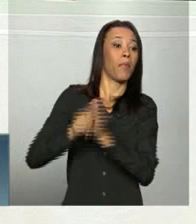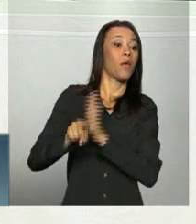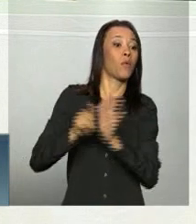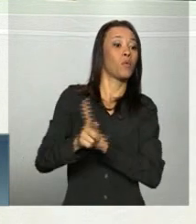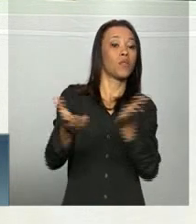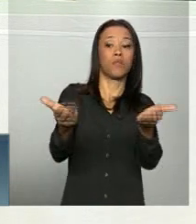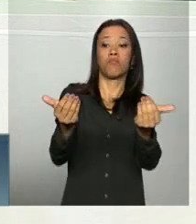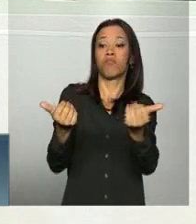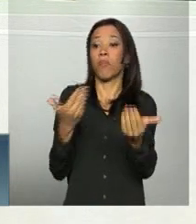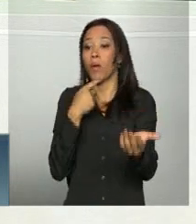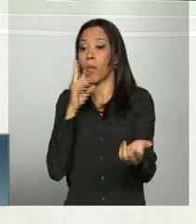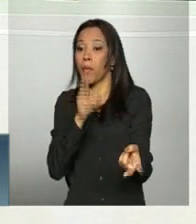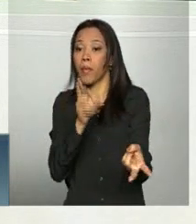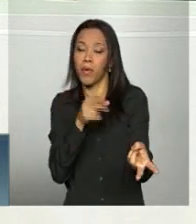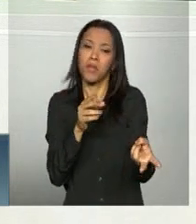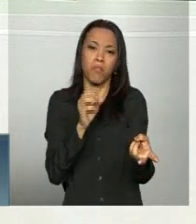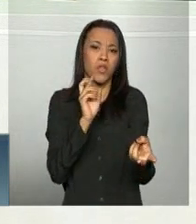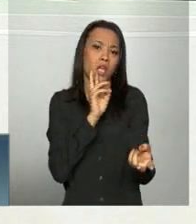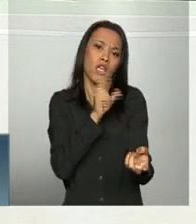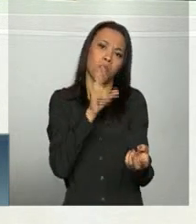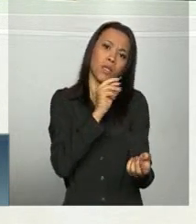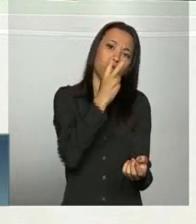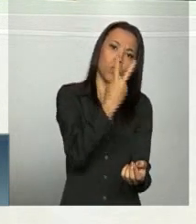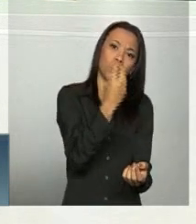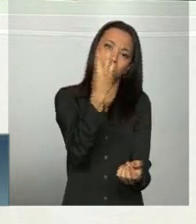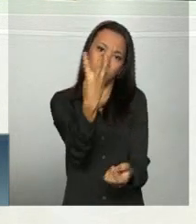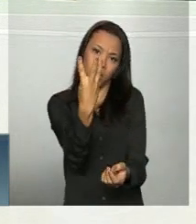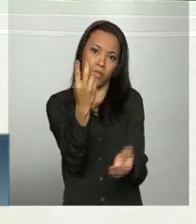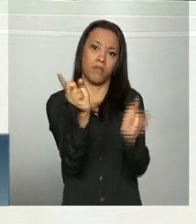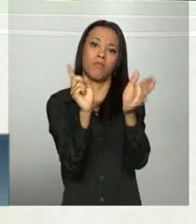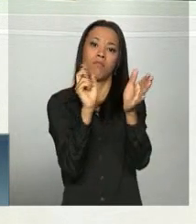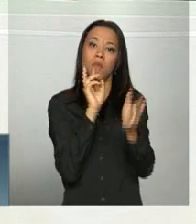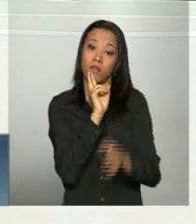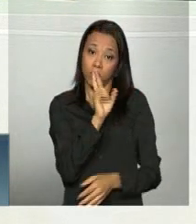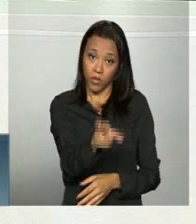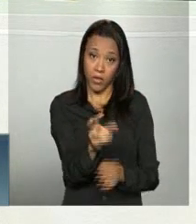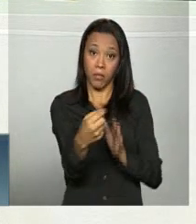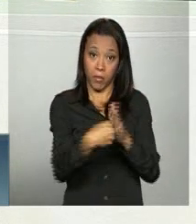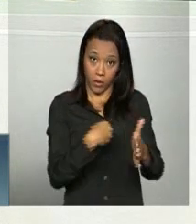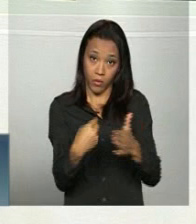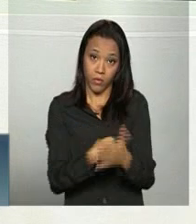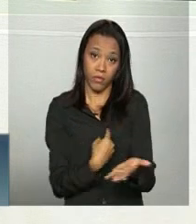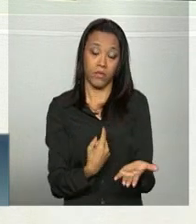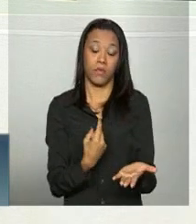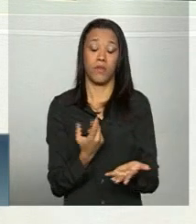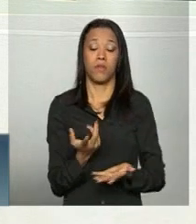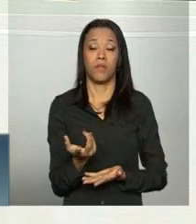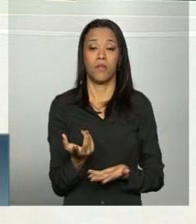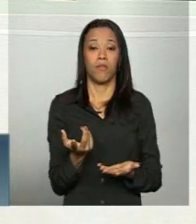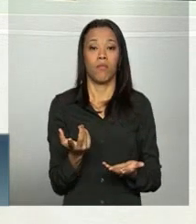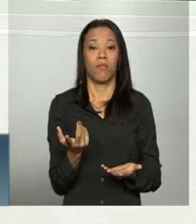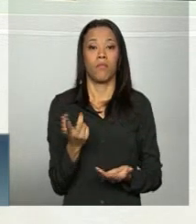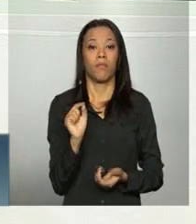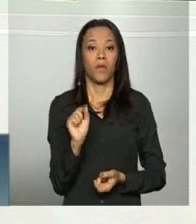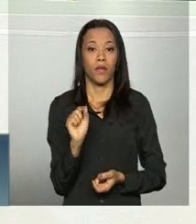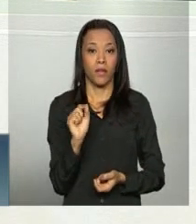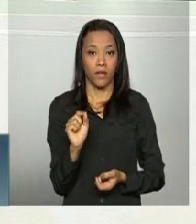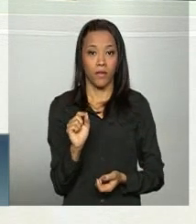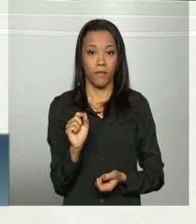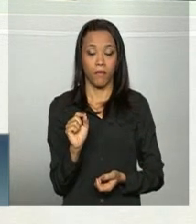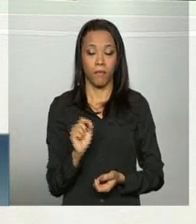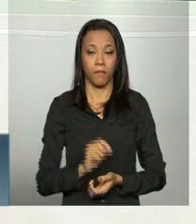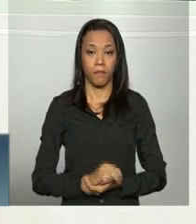pode responder umas duas ou três perguntinhas para botar essa ação no